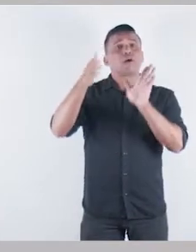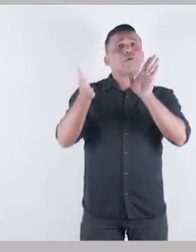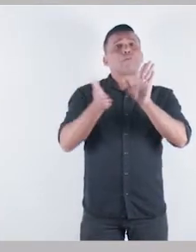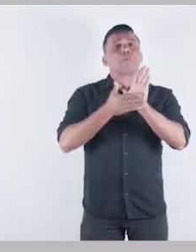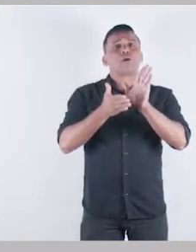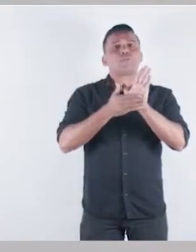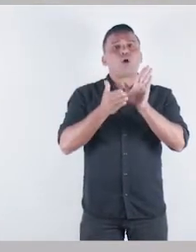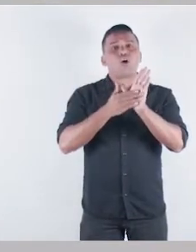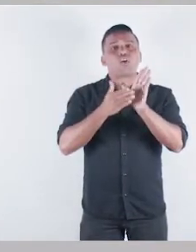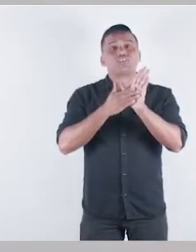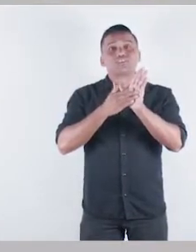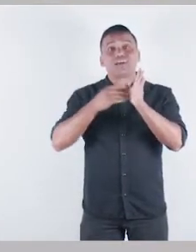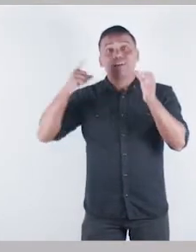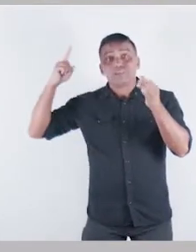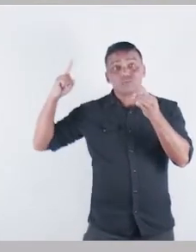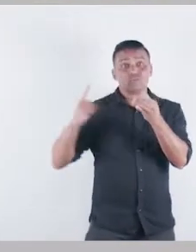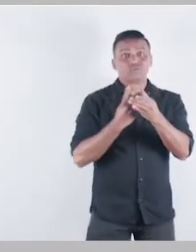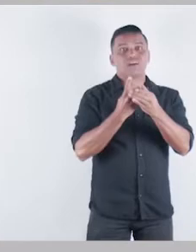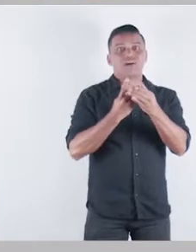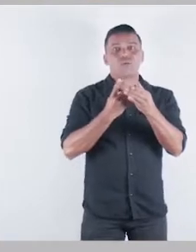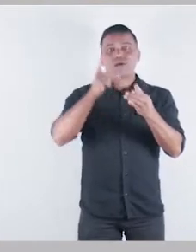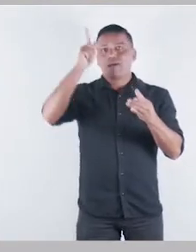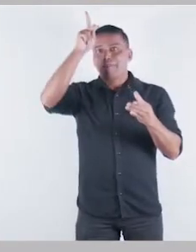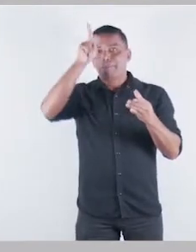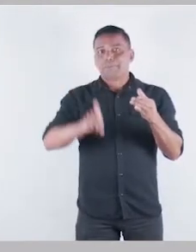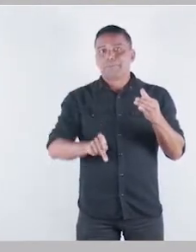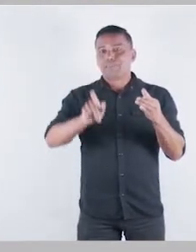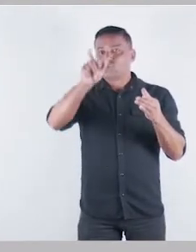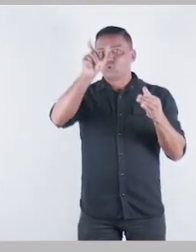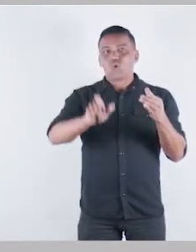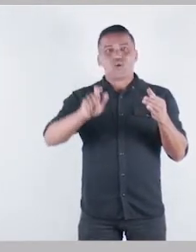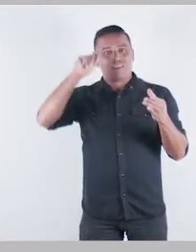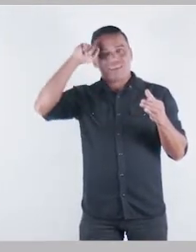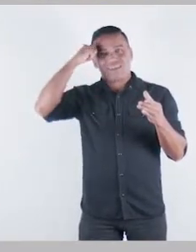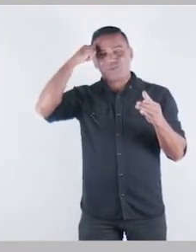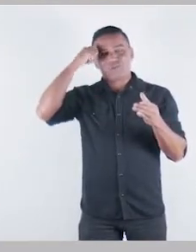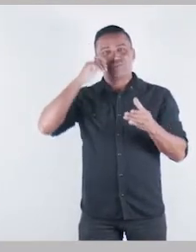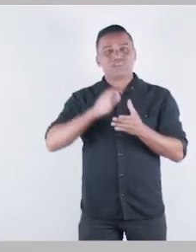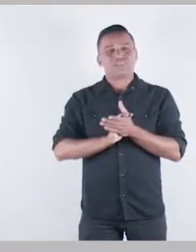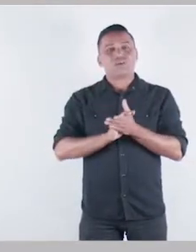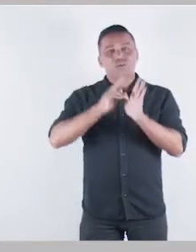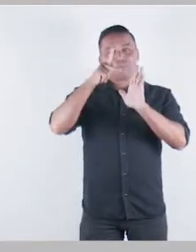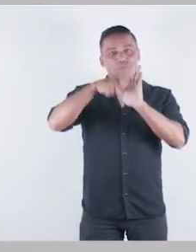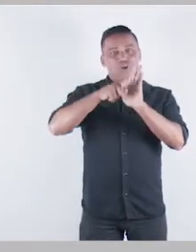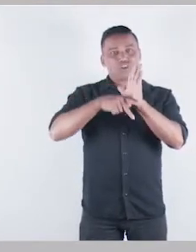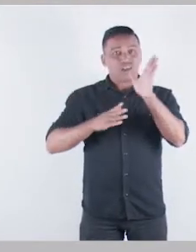inclusão plena do negro. E o projeto vencedor foi o projeto